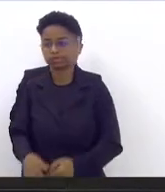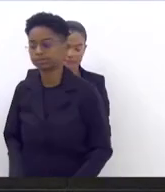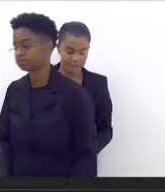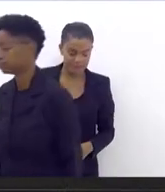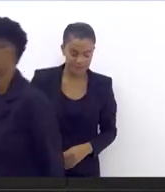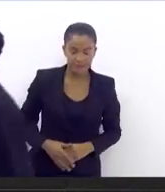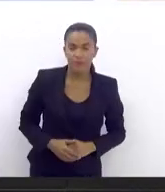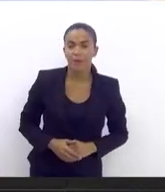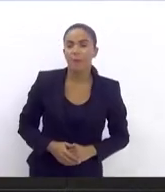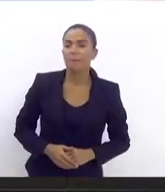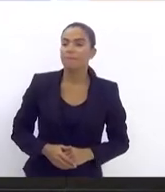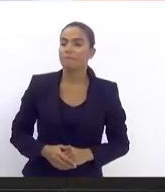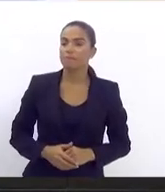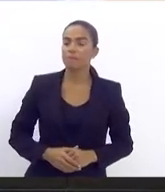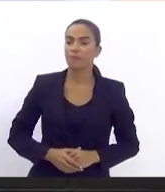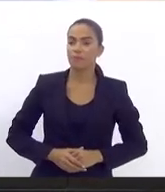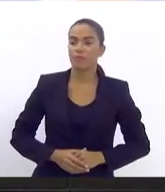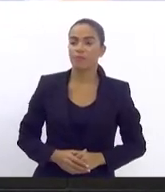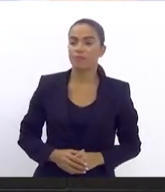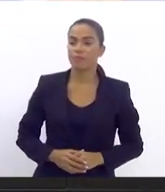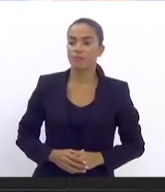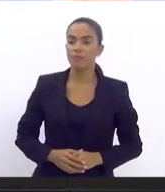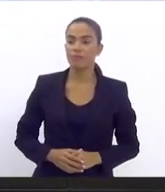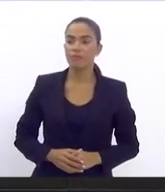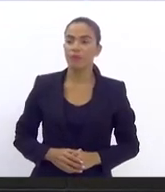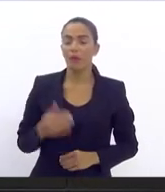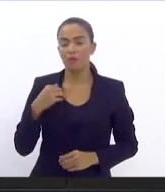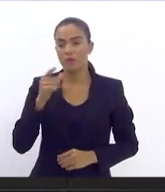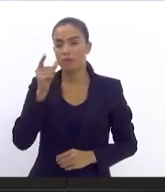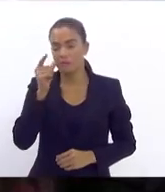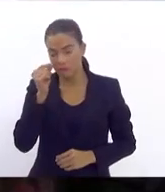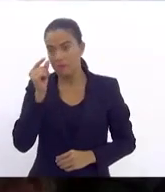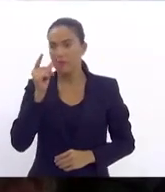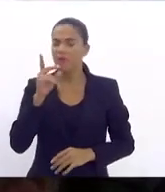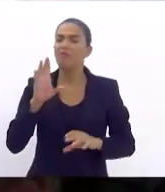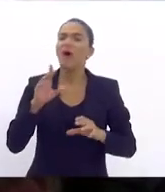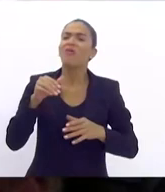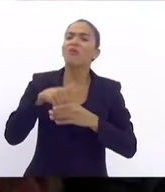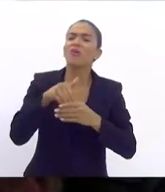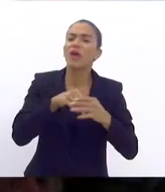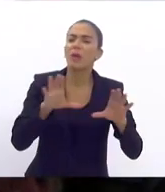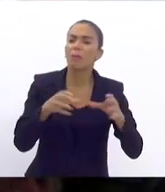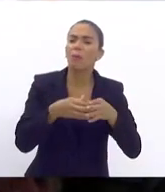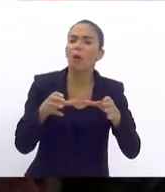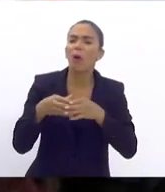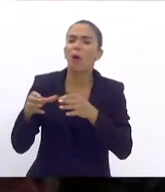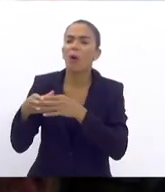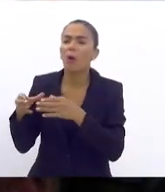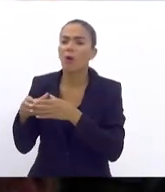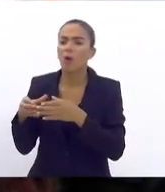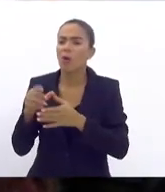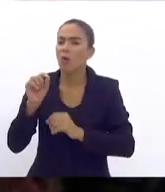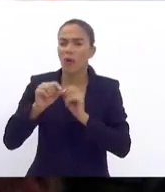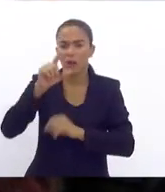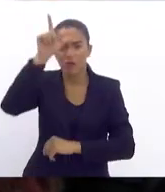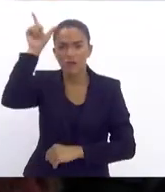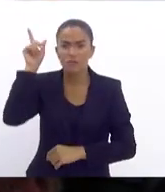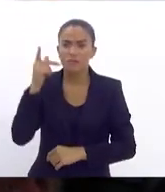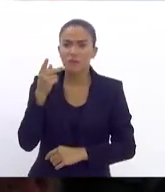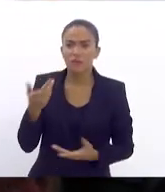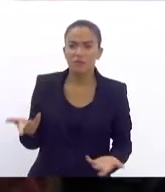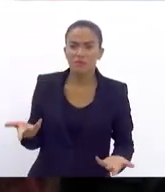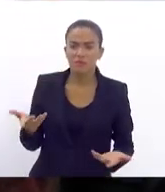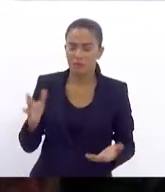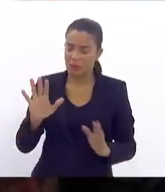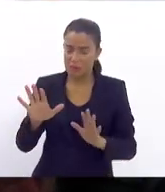votações, por favor, se manifestem. Eu dei uma cochilada, agora o senhor votou em bloco de quê aqui? Eu votei em bloco, deputado Luiz Paulo. O primeiro